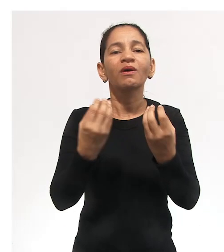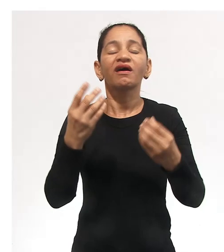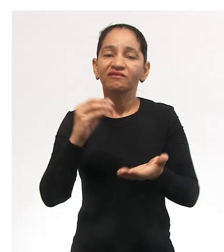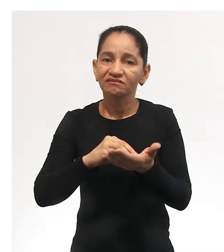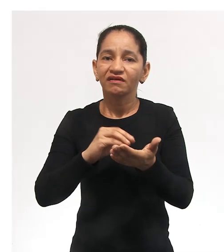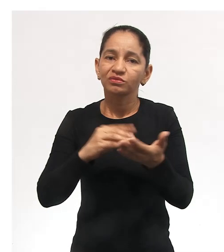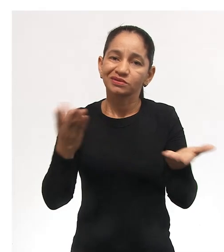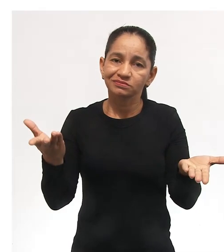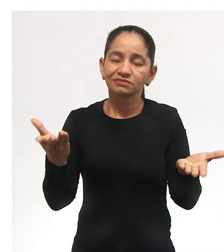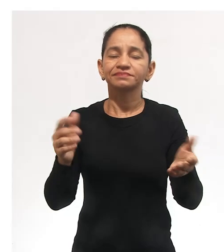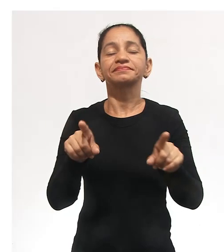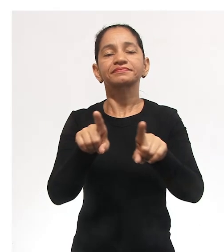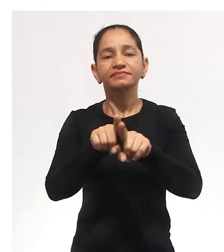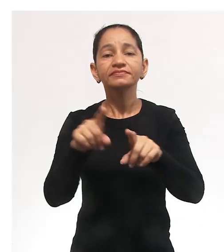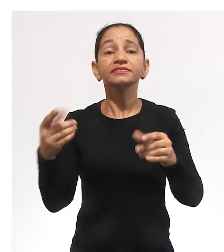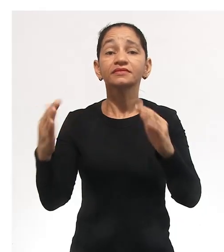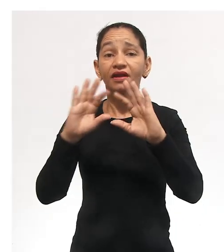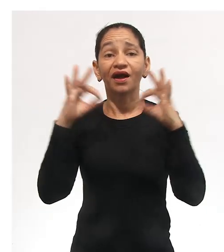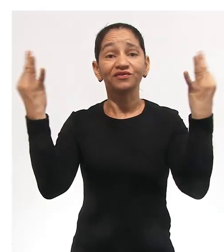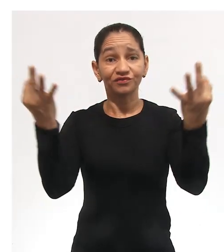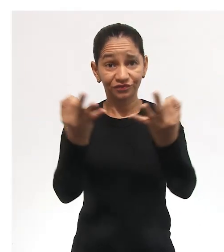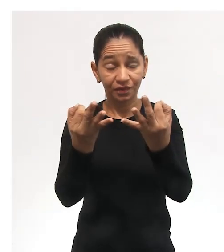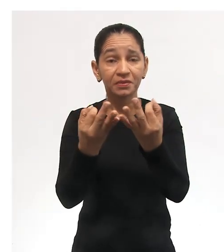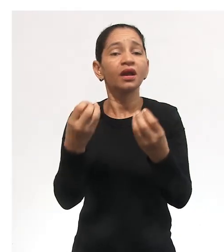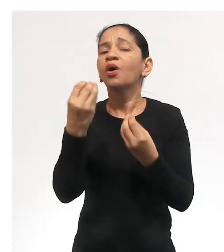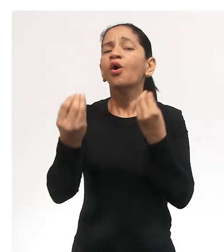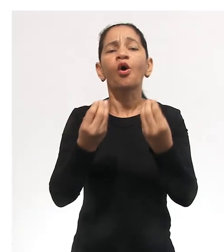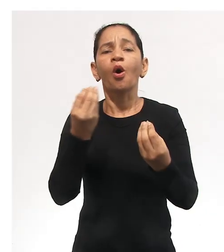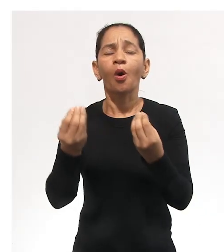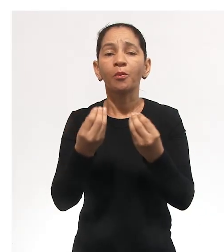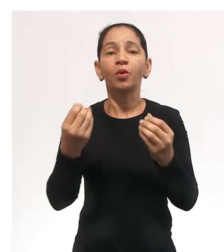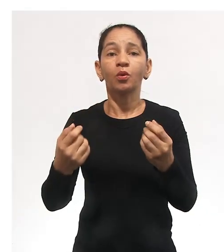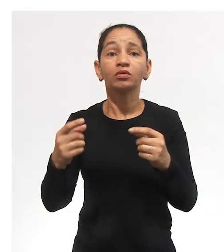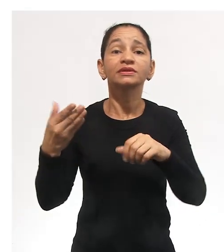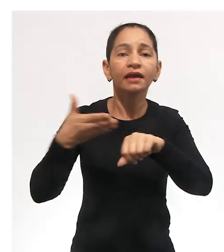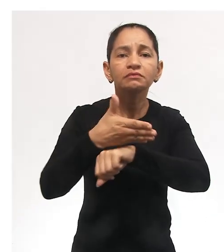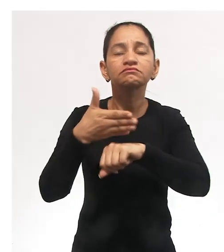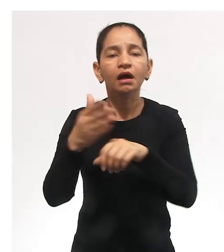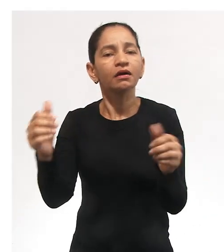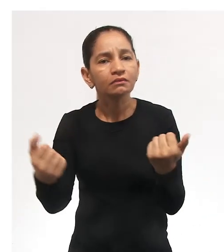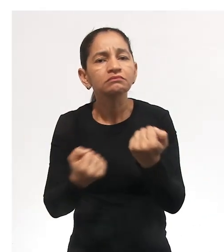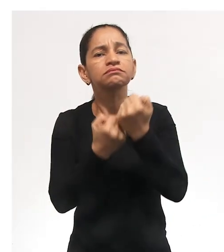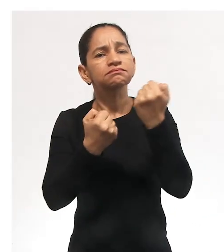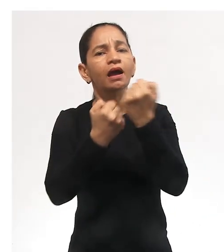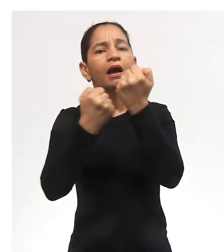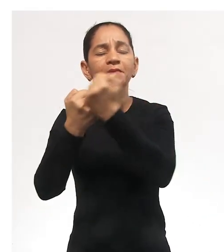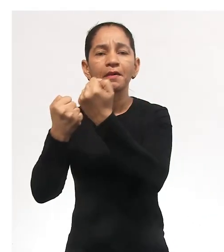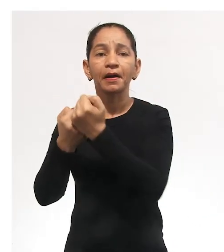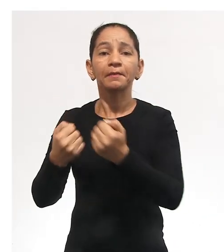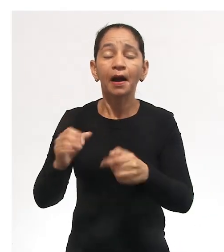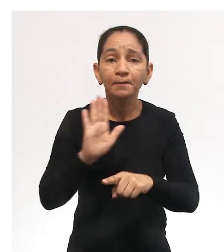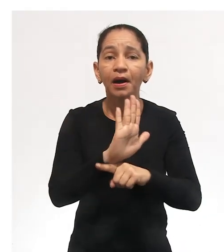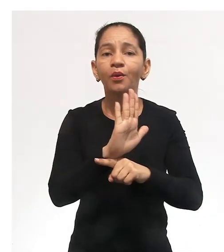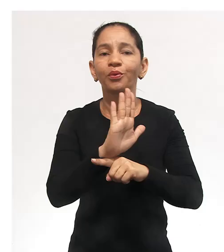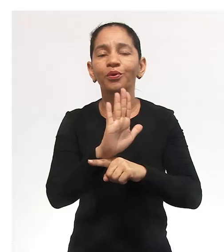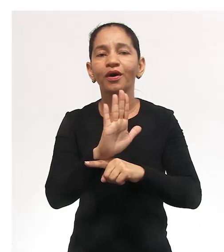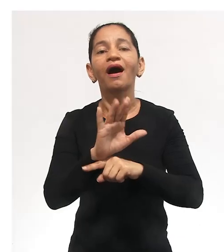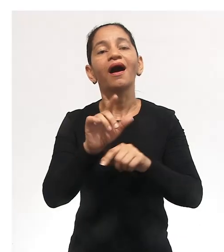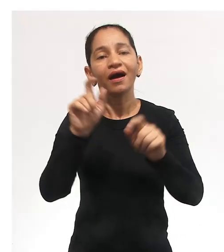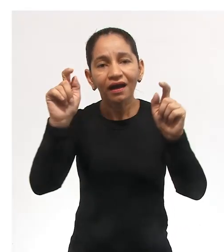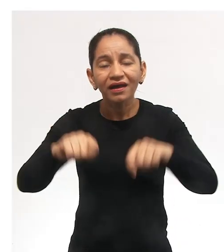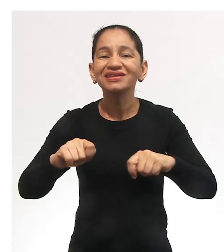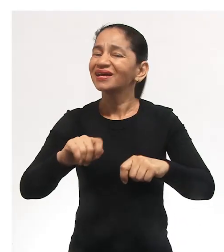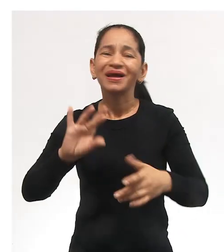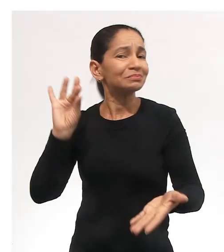da família nesse processo? A participação ativa dos pais no processo de